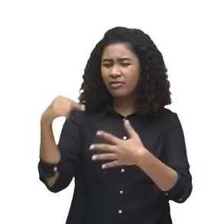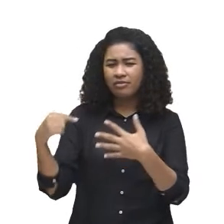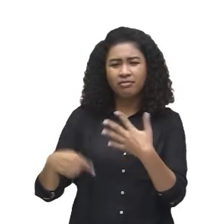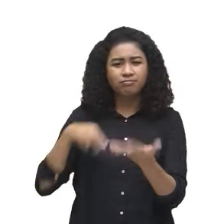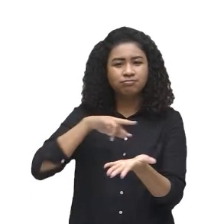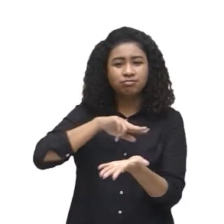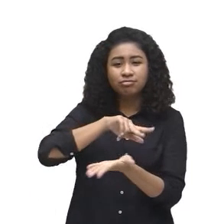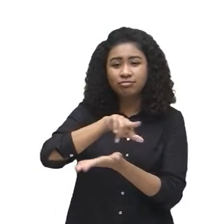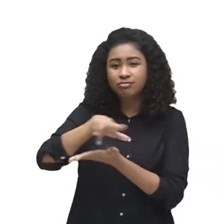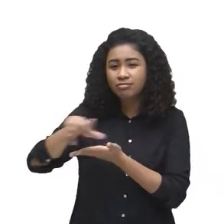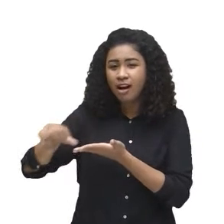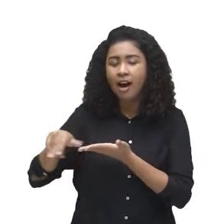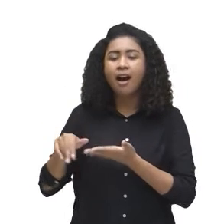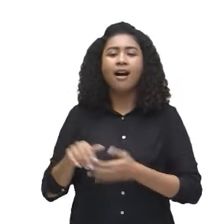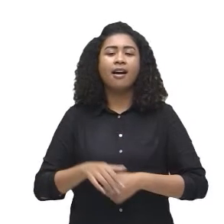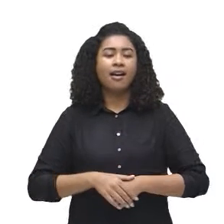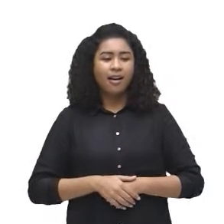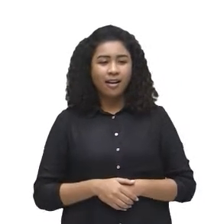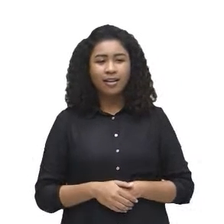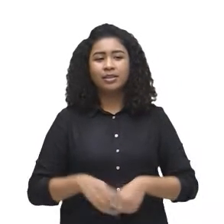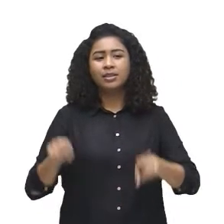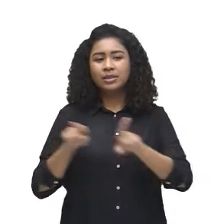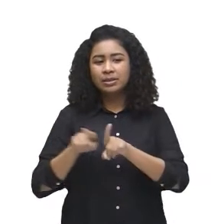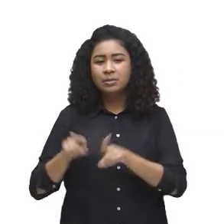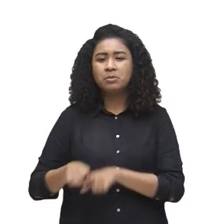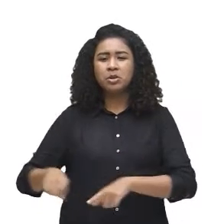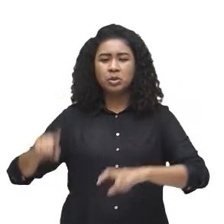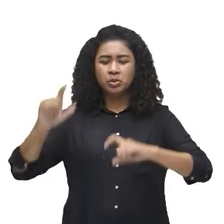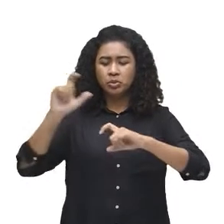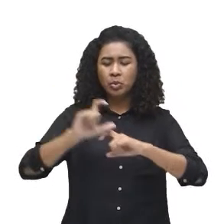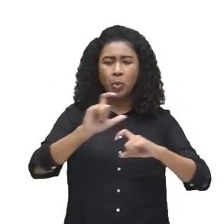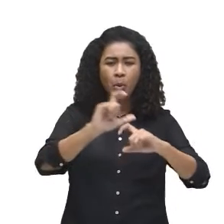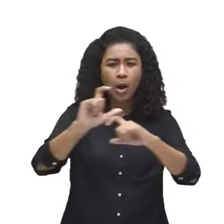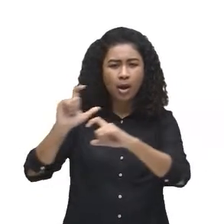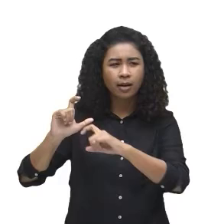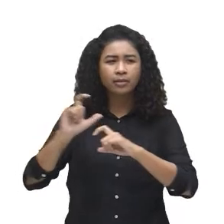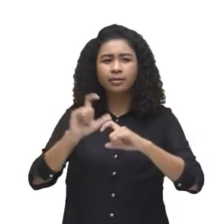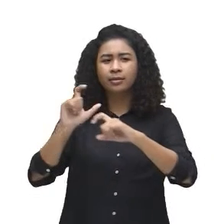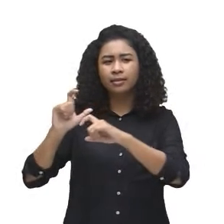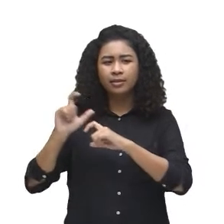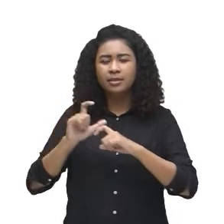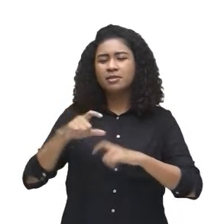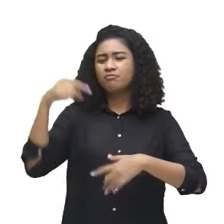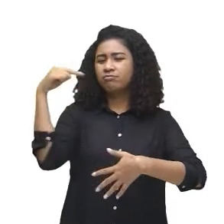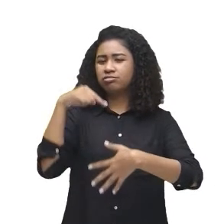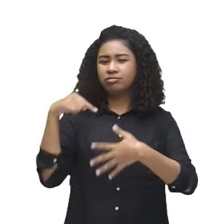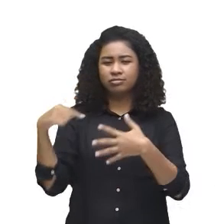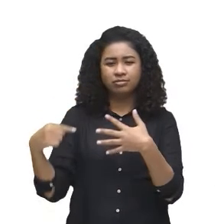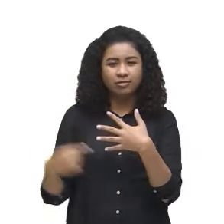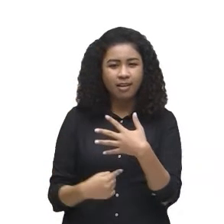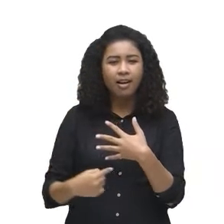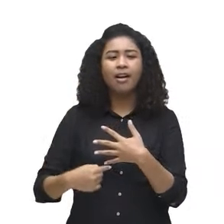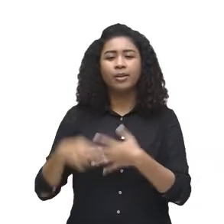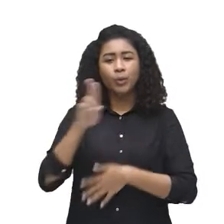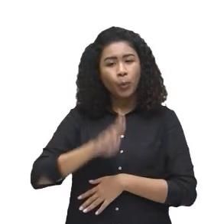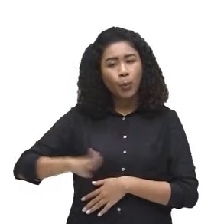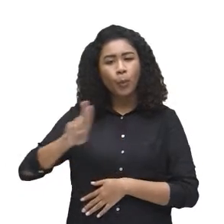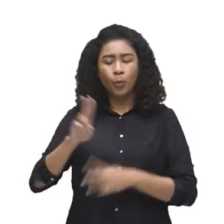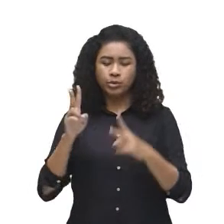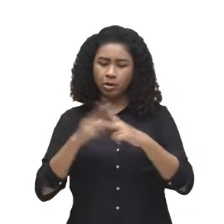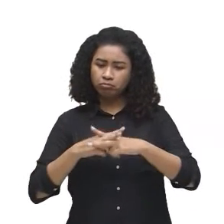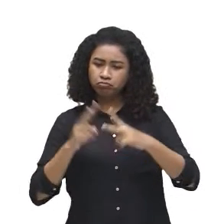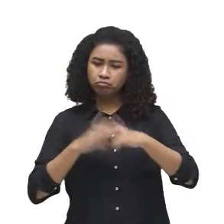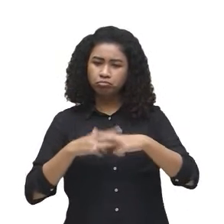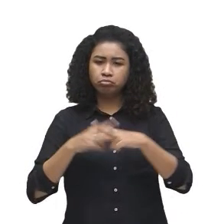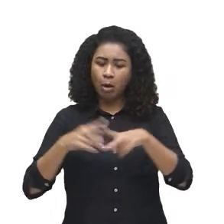heróis dos quadrinhos, o Batman, entre outros, que também utilizam muito as artes marciais, para